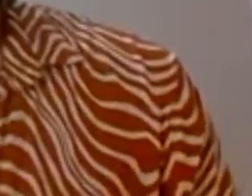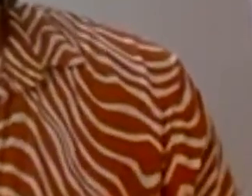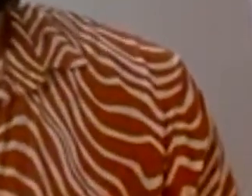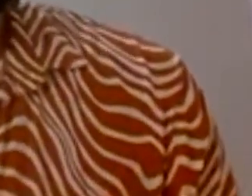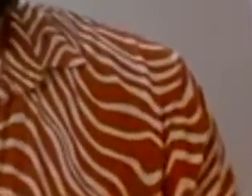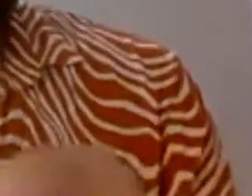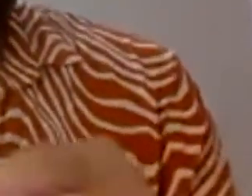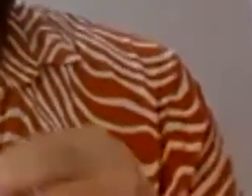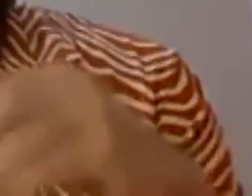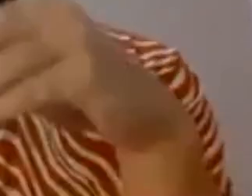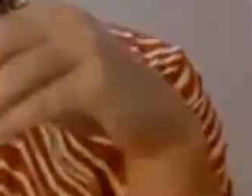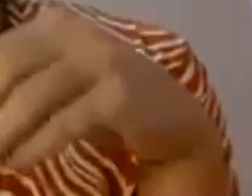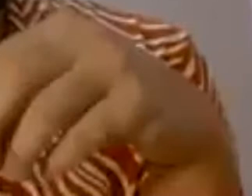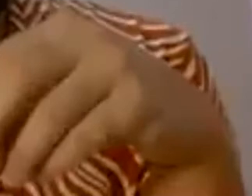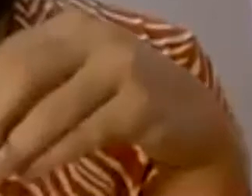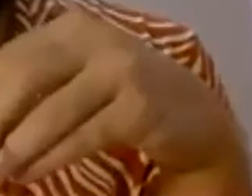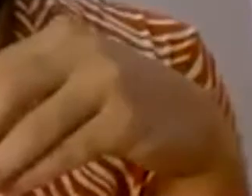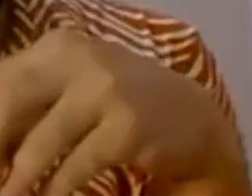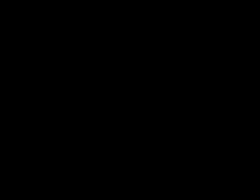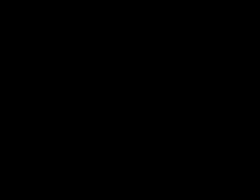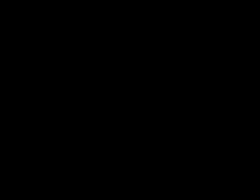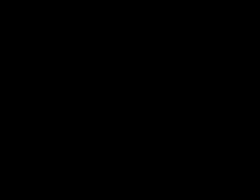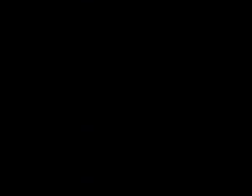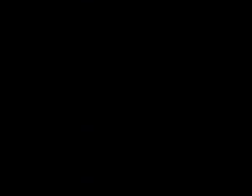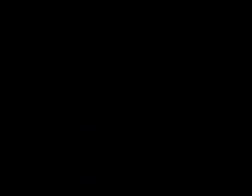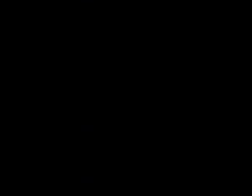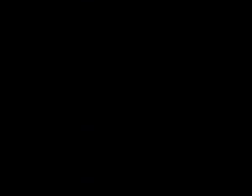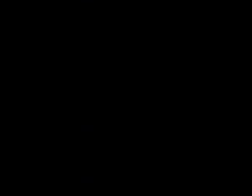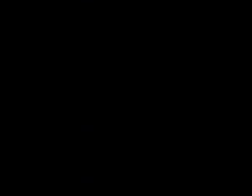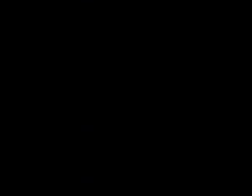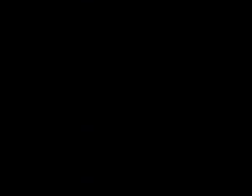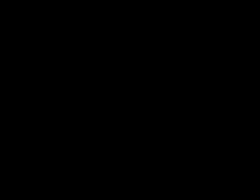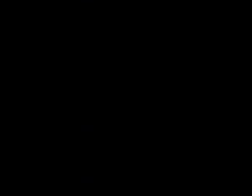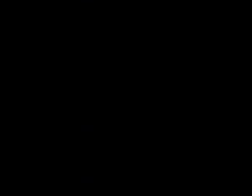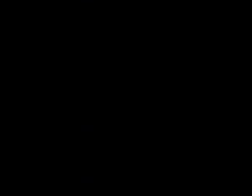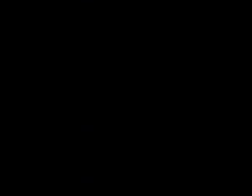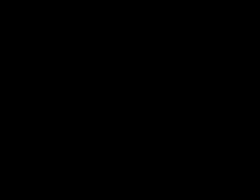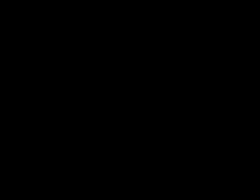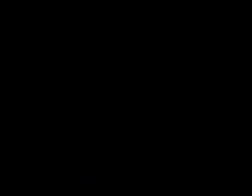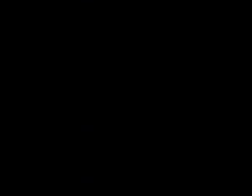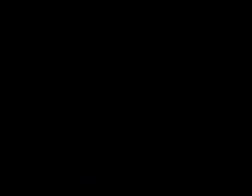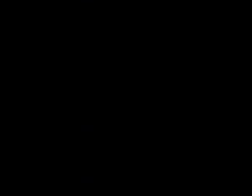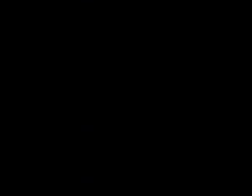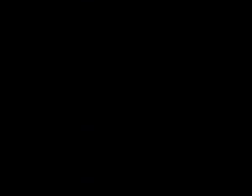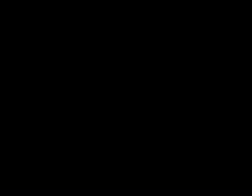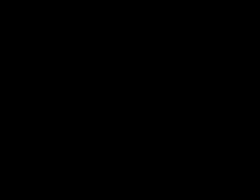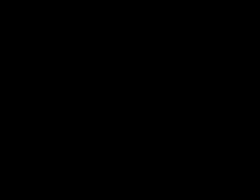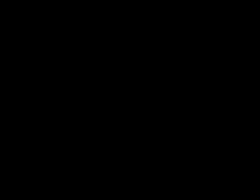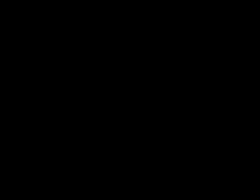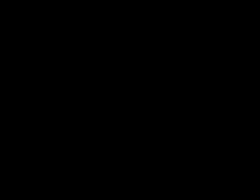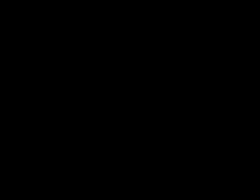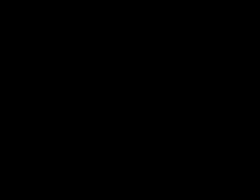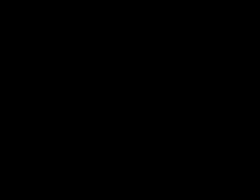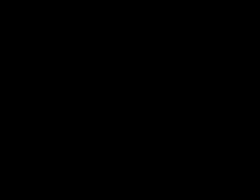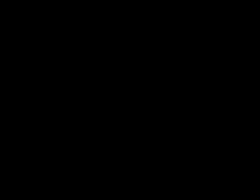Obrigado, Vitor, pela palavra. E hoje nós vamos conversar com o Guilherme Falcão, que integrou a